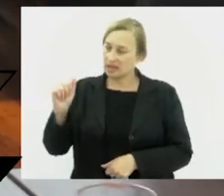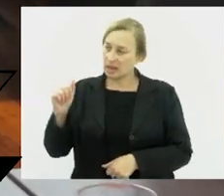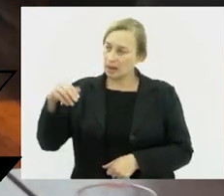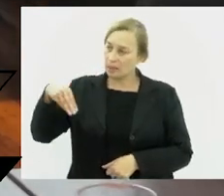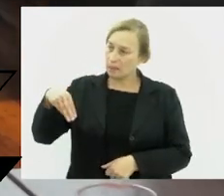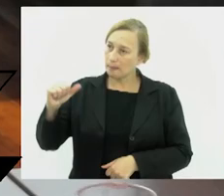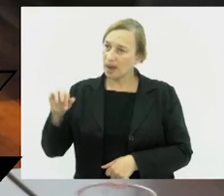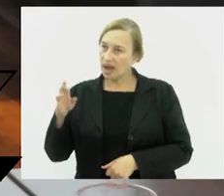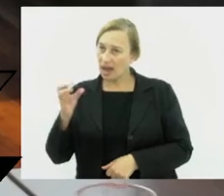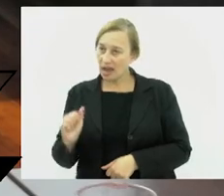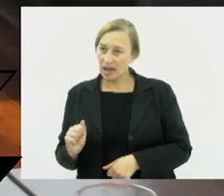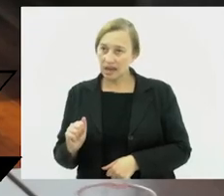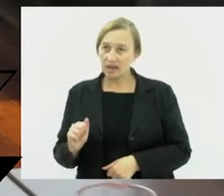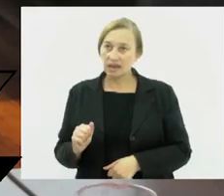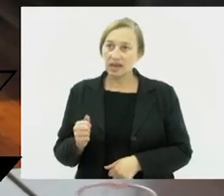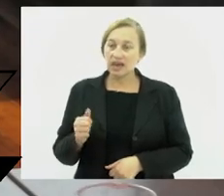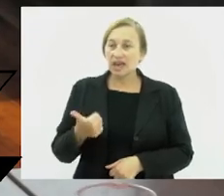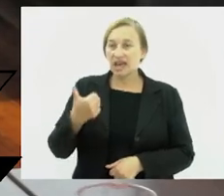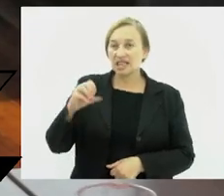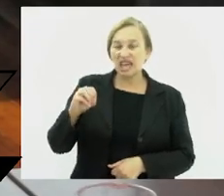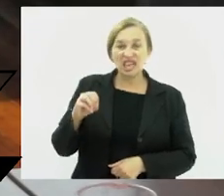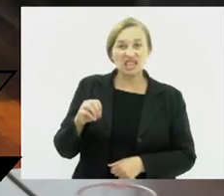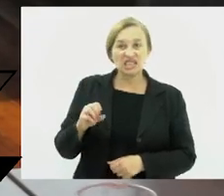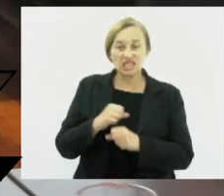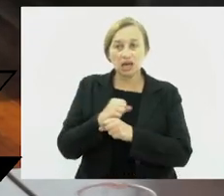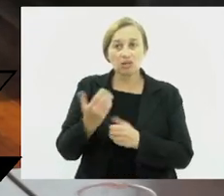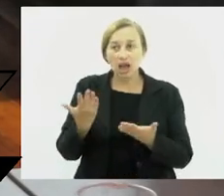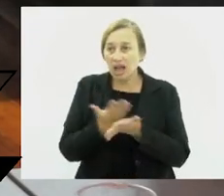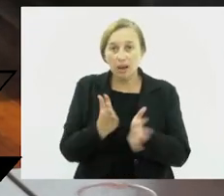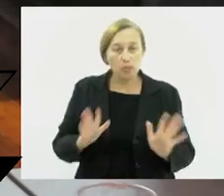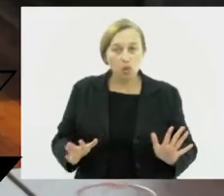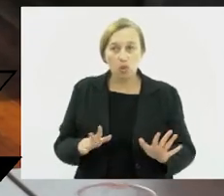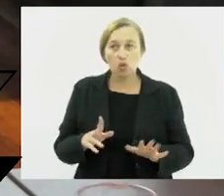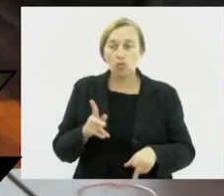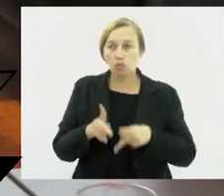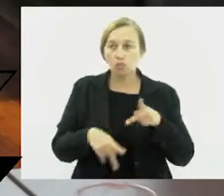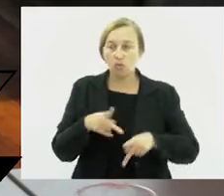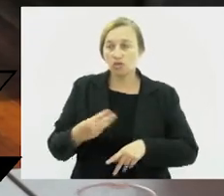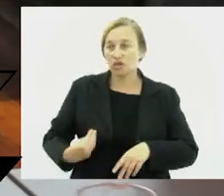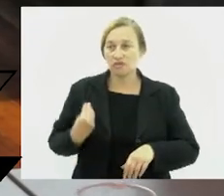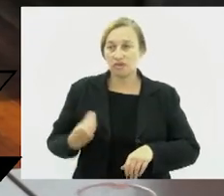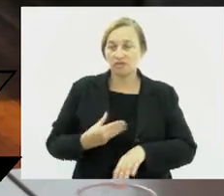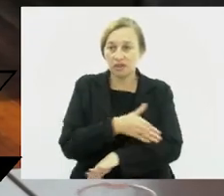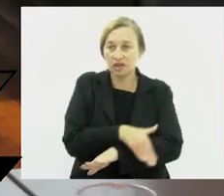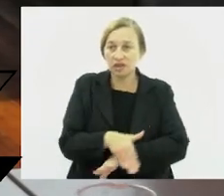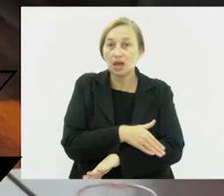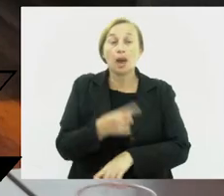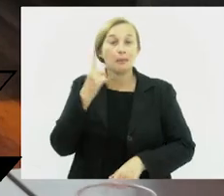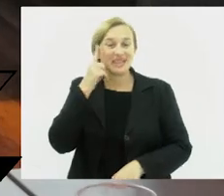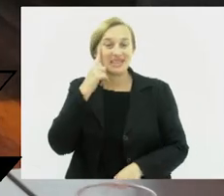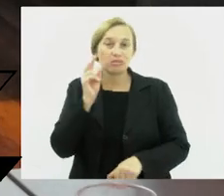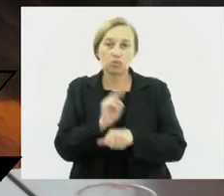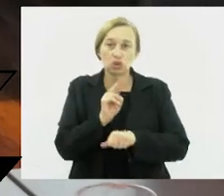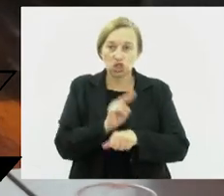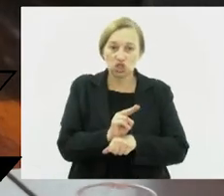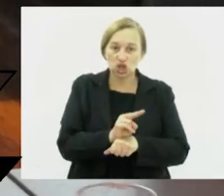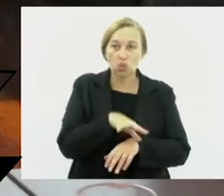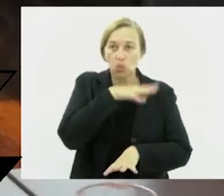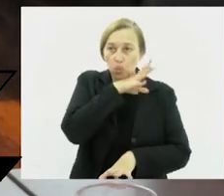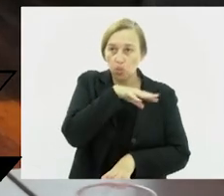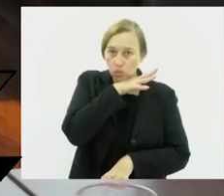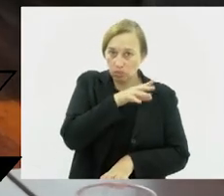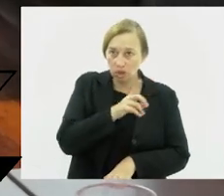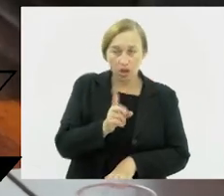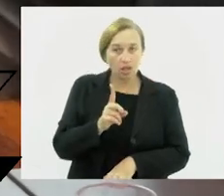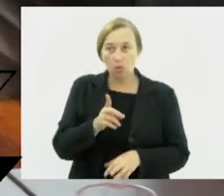eles acabaram com a população de rua. Então, a gente tem que pensar em proteger o animal. Tá? O animal não